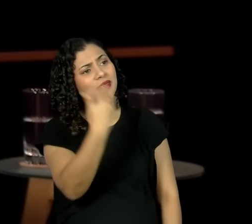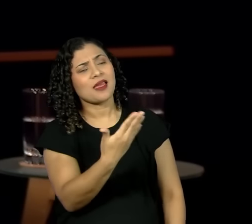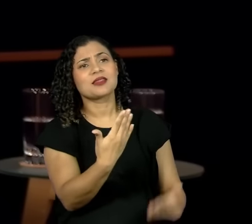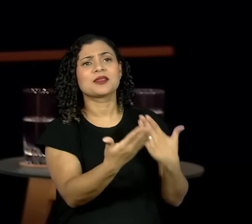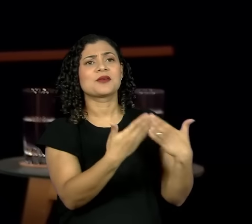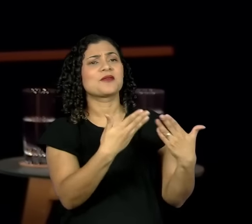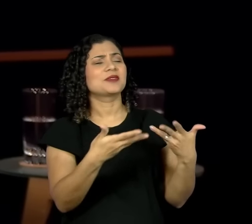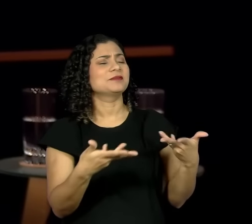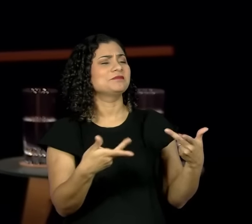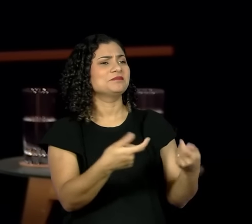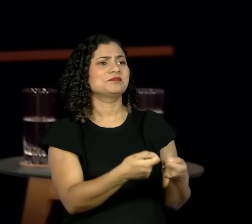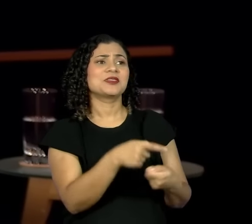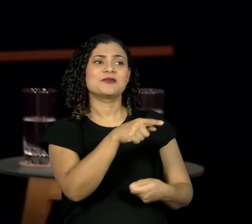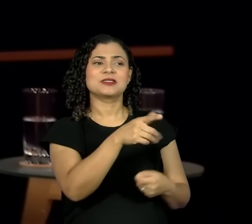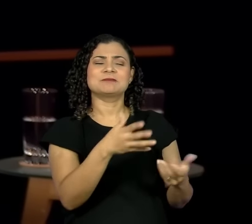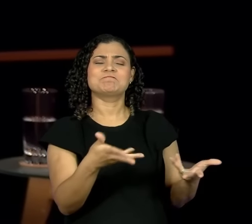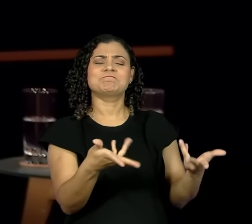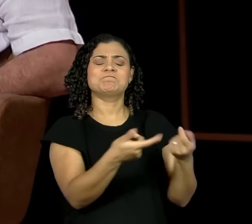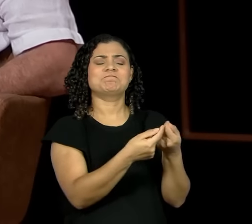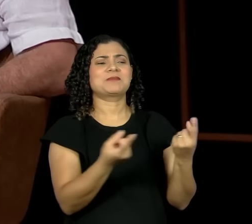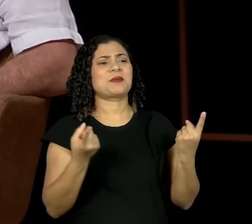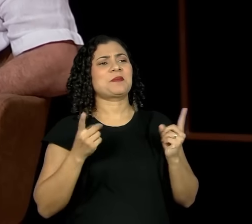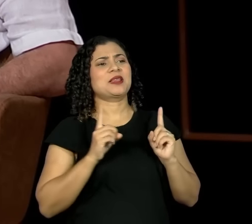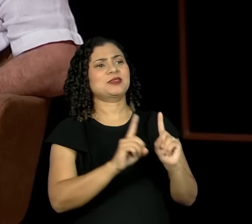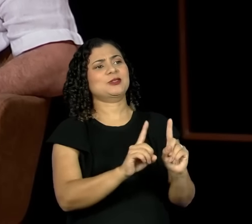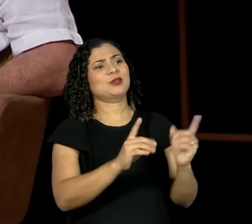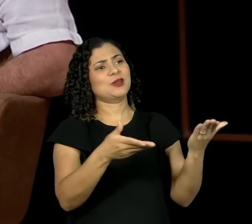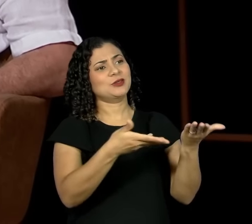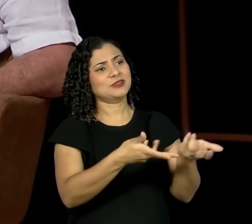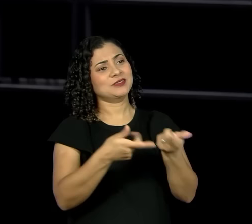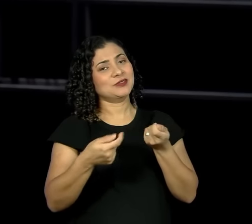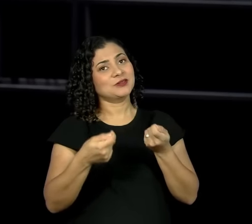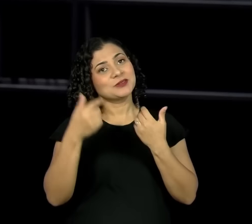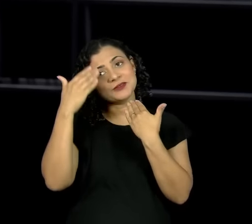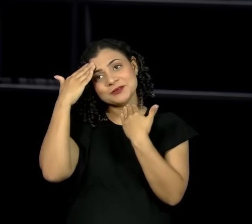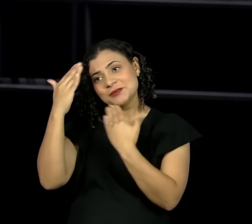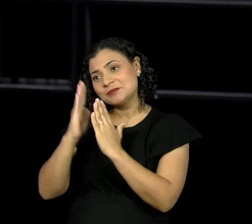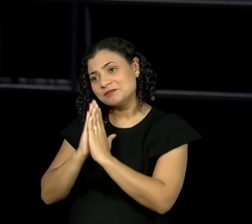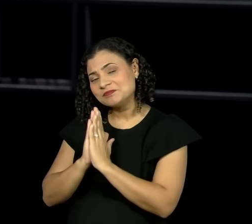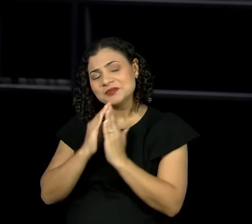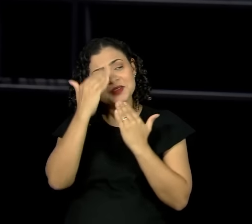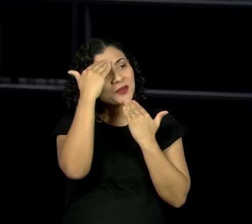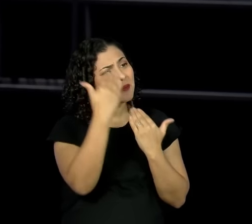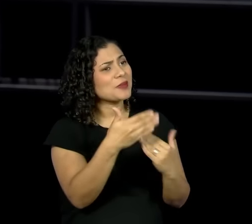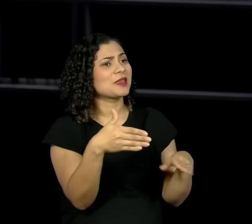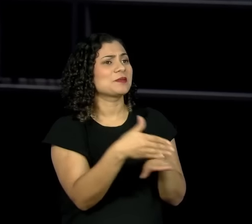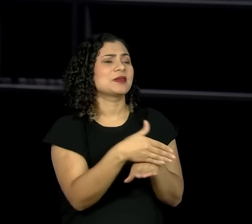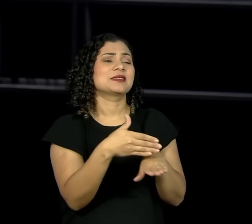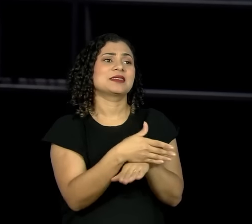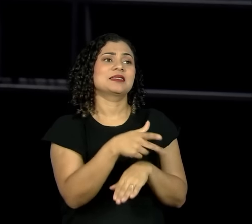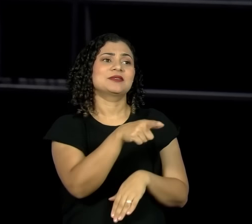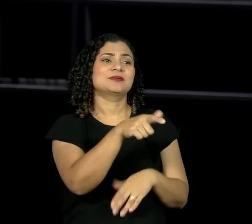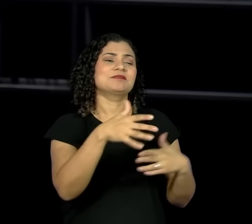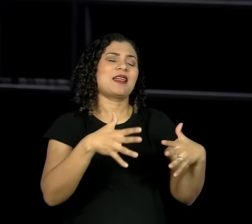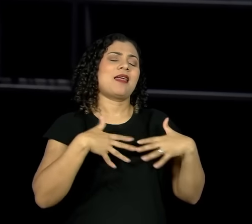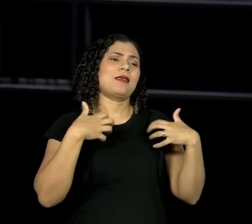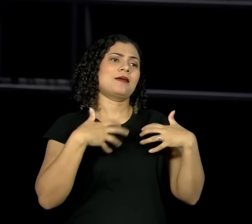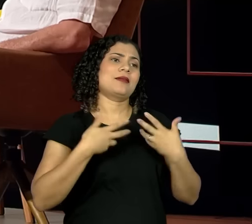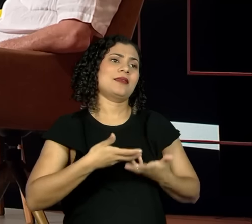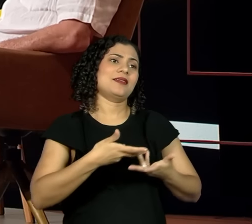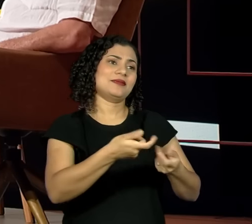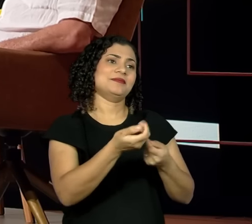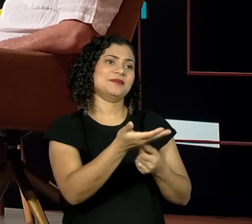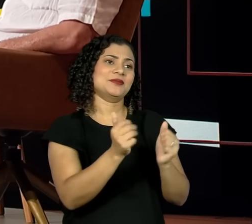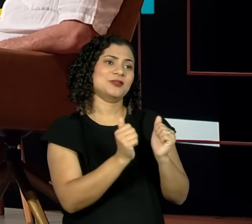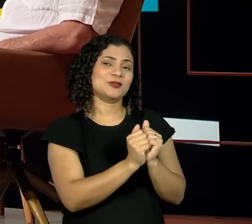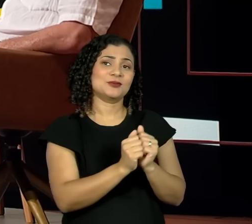agradável você engrandeceu esse programa obrigado obrigada pela presença foi realmente uma alegria te receber aqui